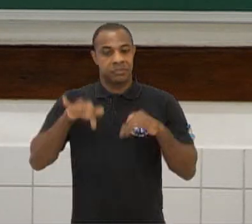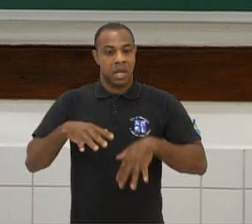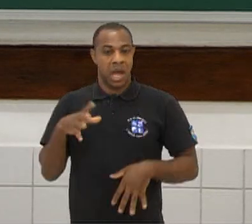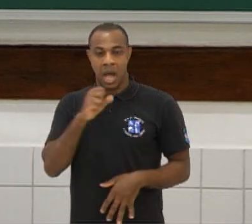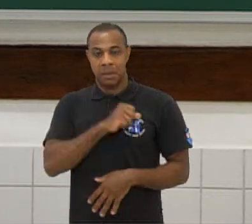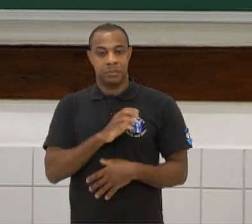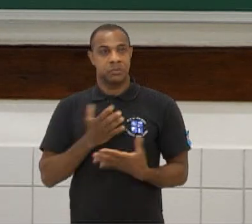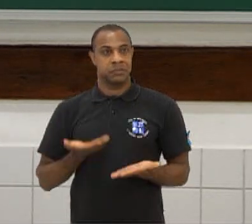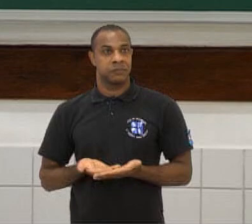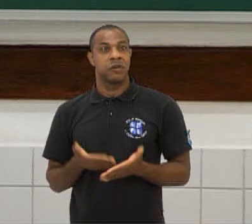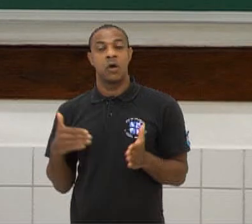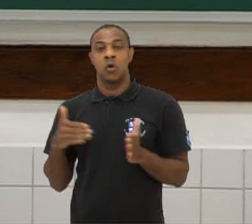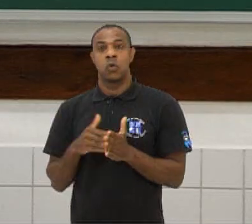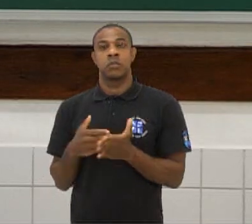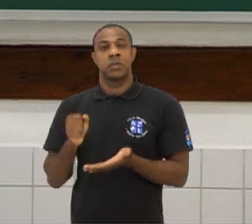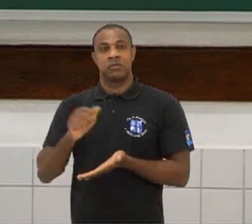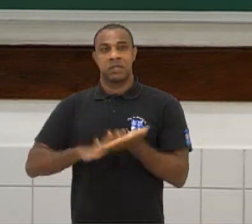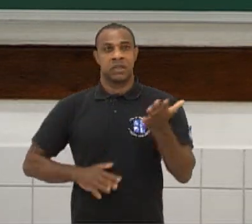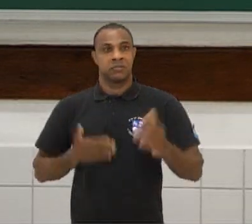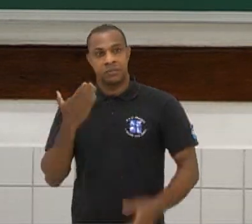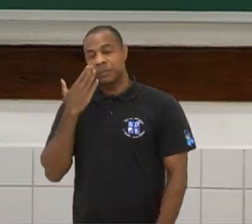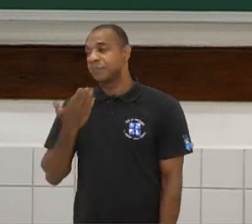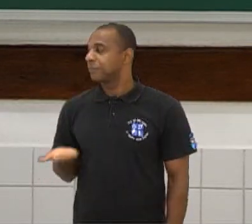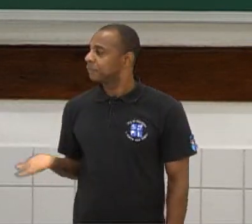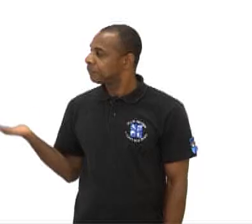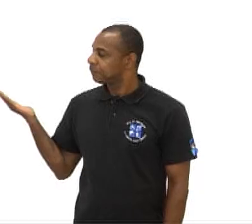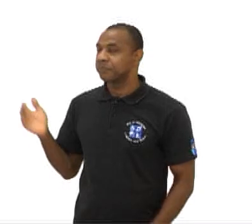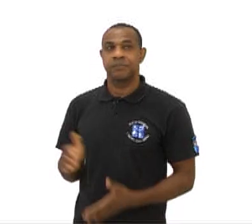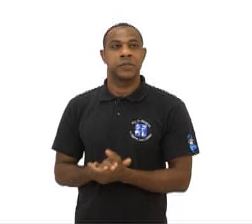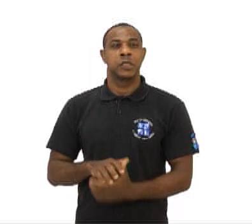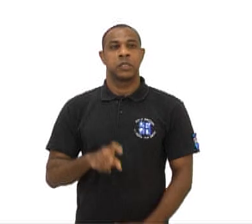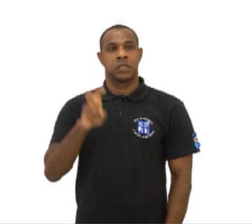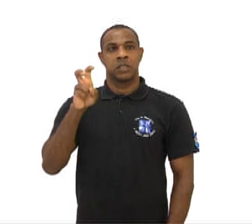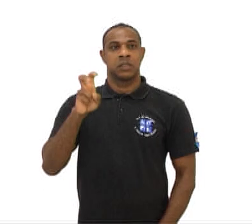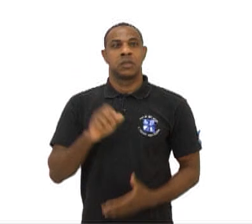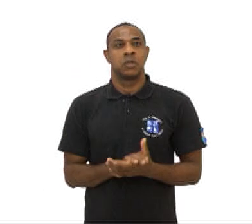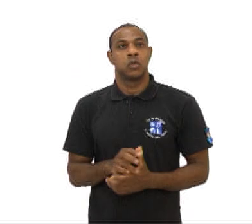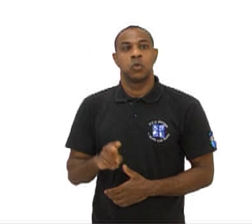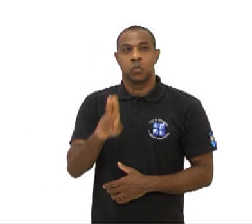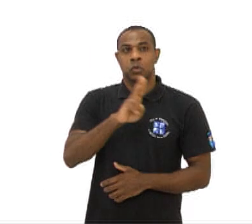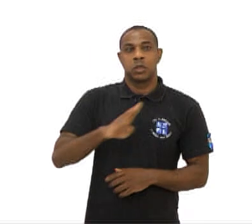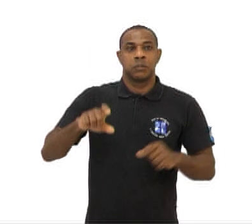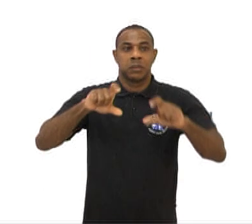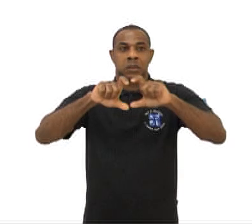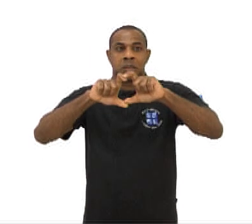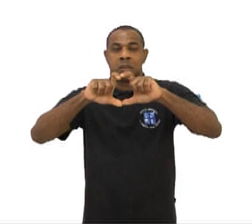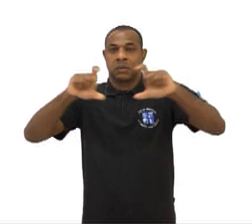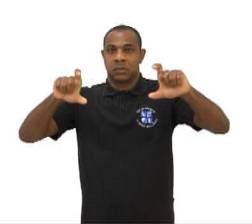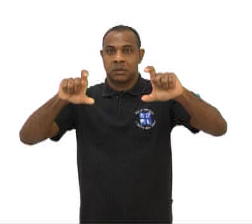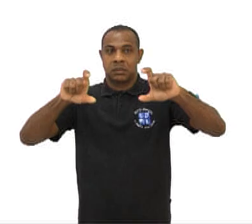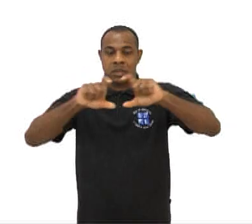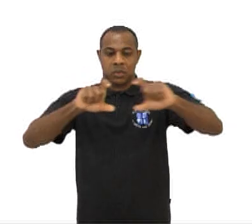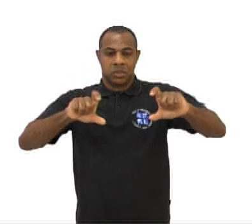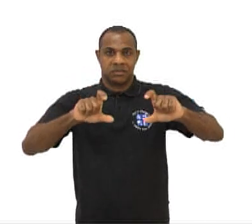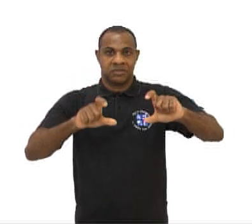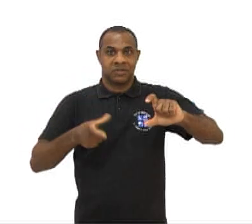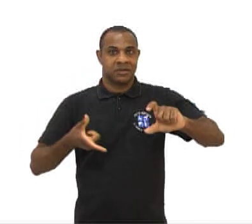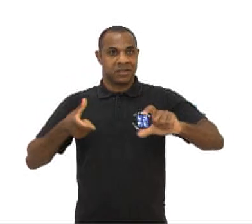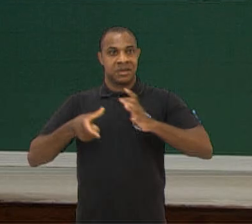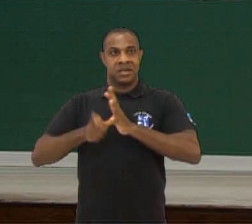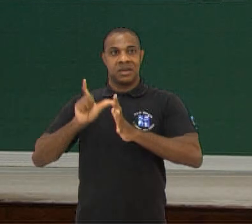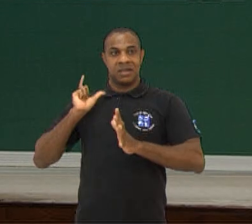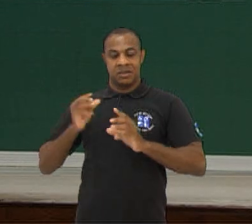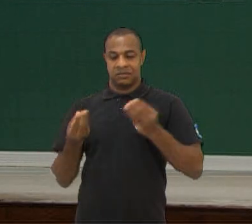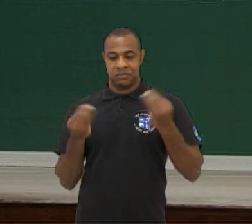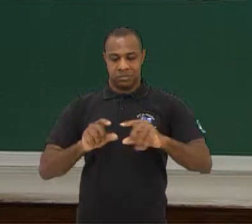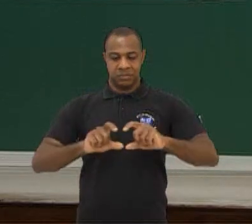acharam? Vamos fazer o último, então? Então lá, ó. 5. Usando a equação da questão anterior, que é essa aqui, eu pus a colinha aqui